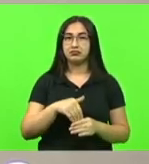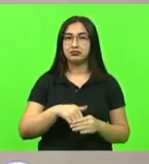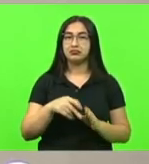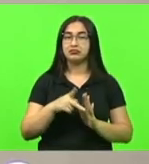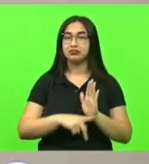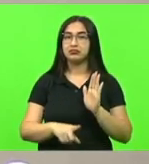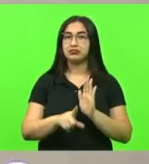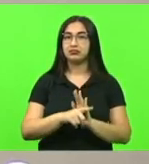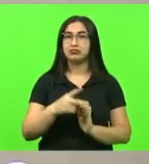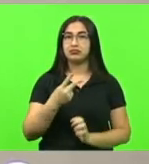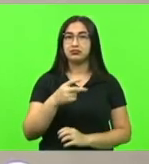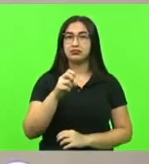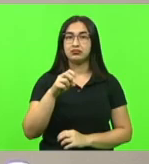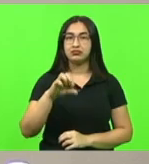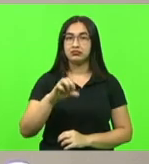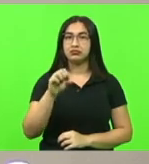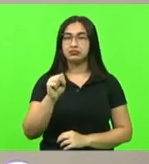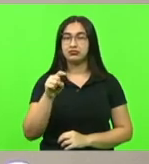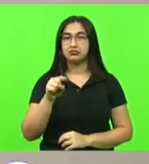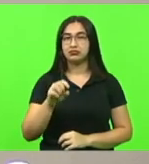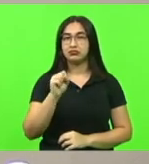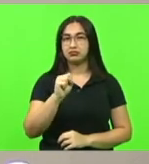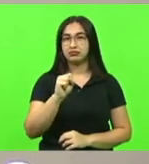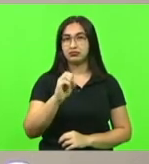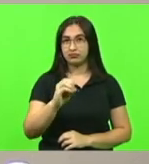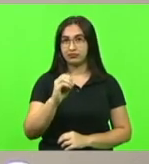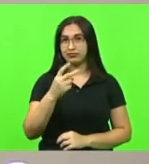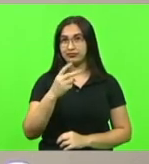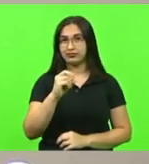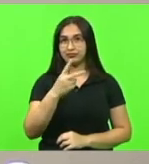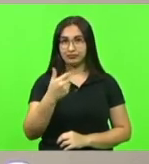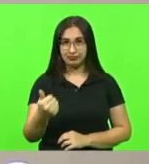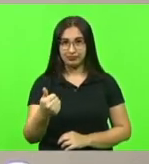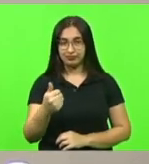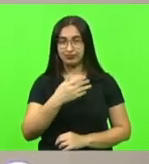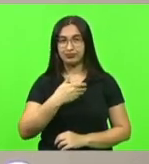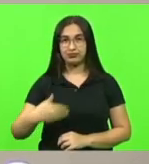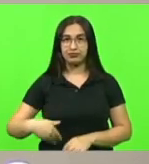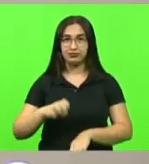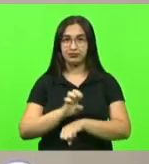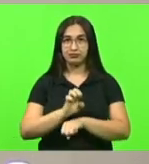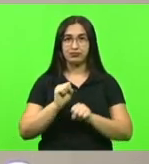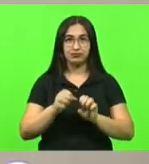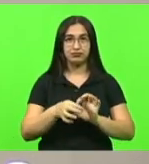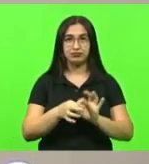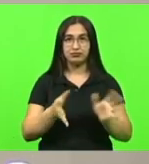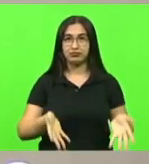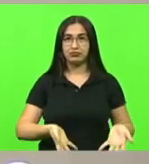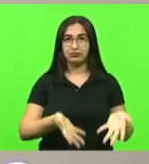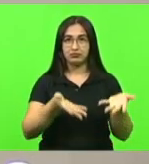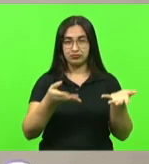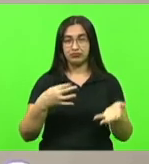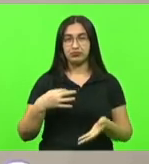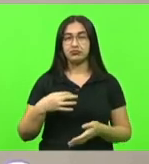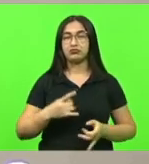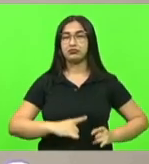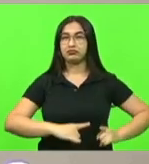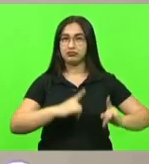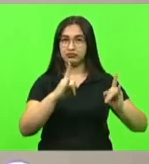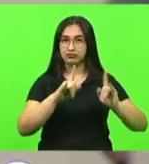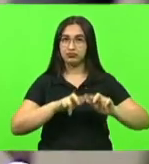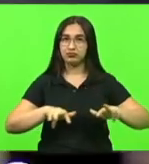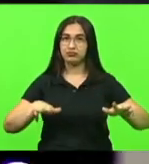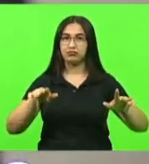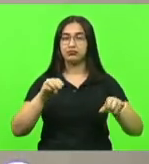de lei 298.0 de 2021, autor governo do Estado, autoriza a doação de imóvel no município de Irineópolis. Deputados que aprovam